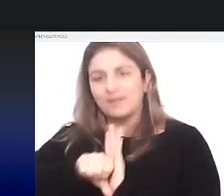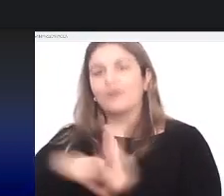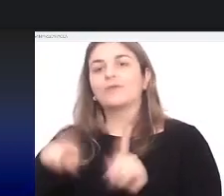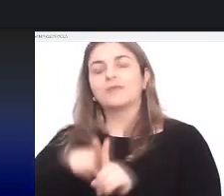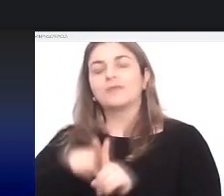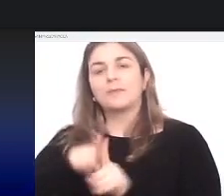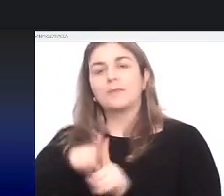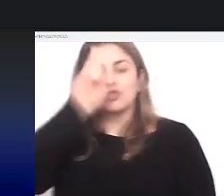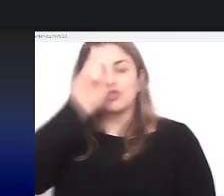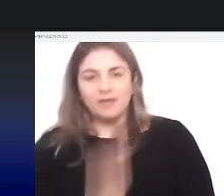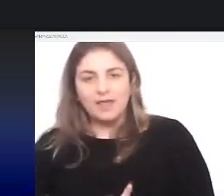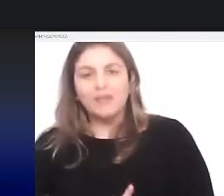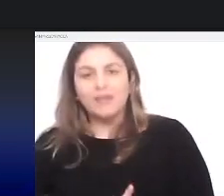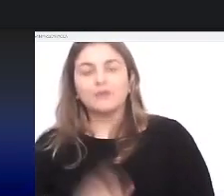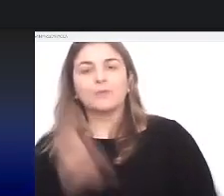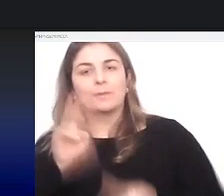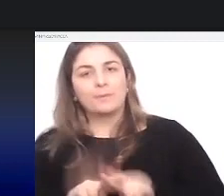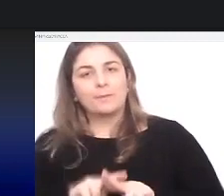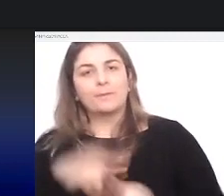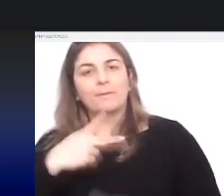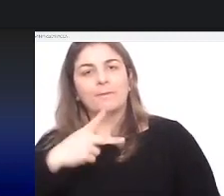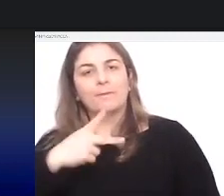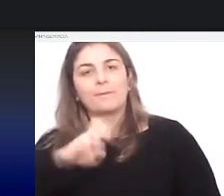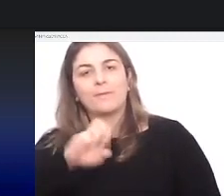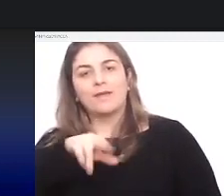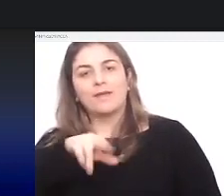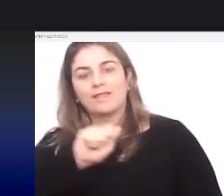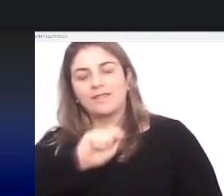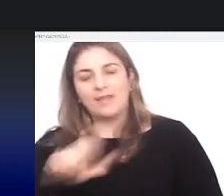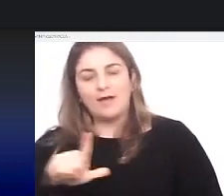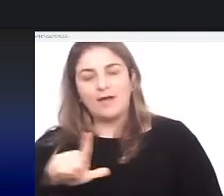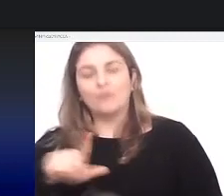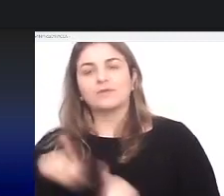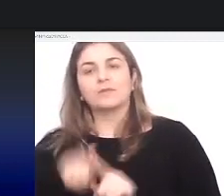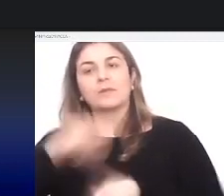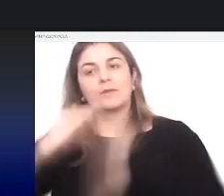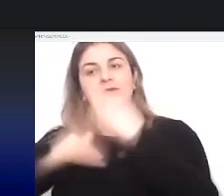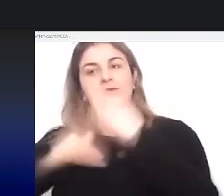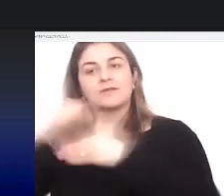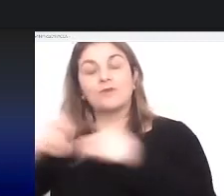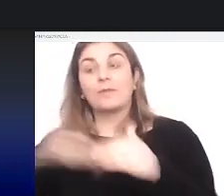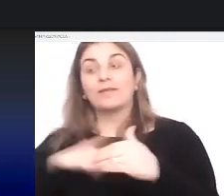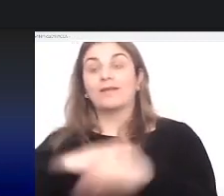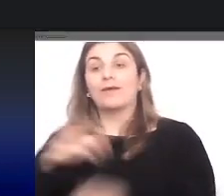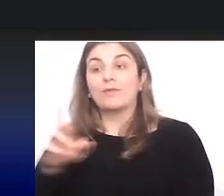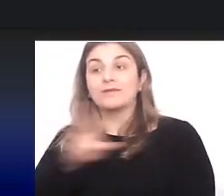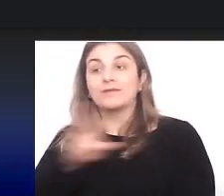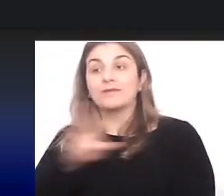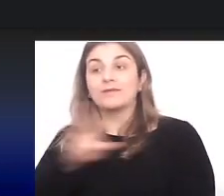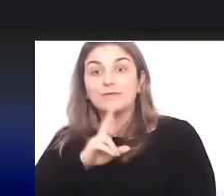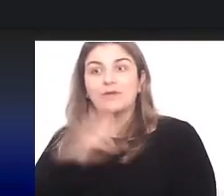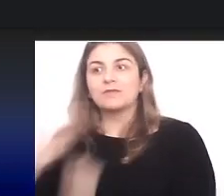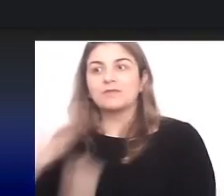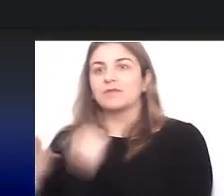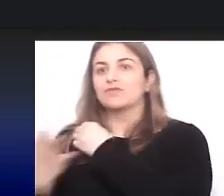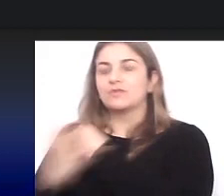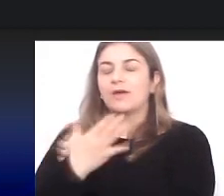direito penal, direito processual, para que nos deem uma luz sobre esses